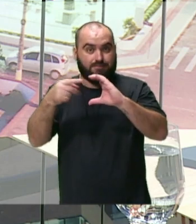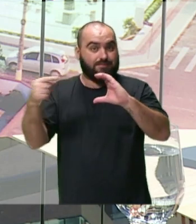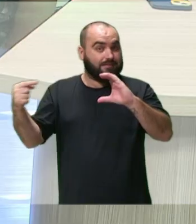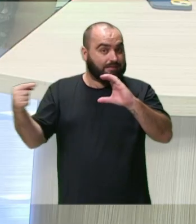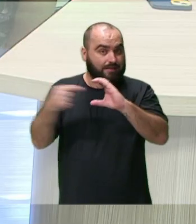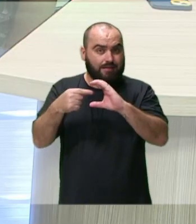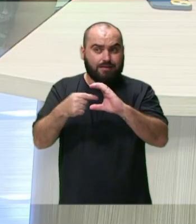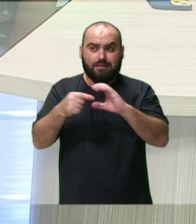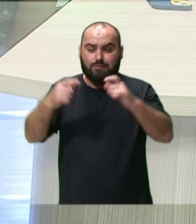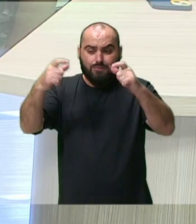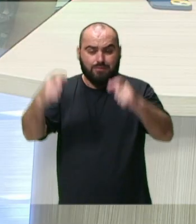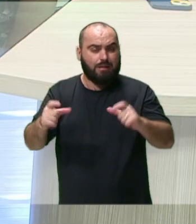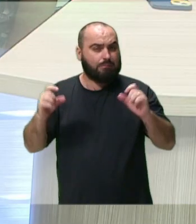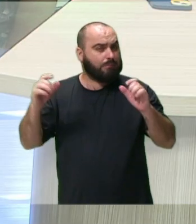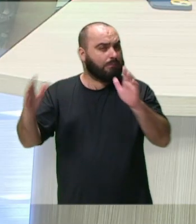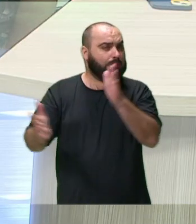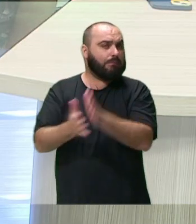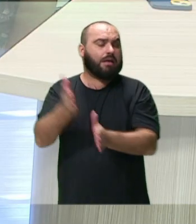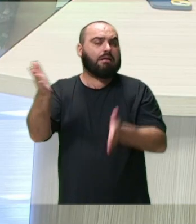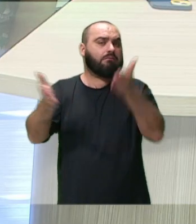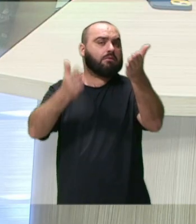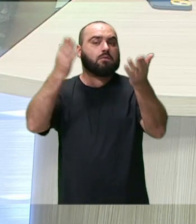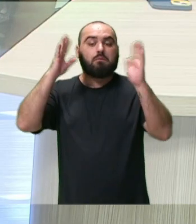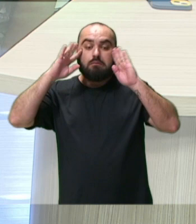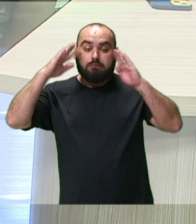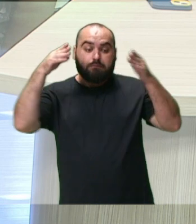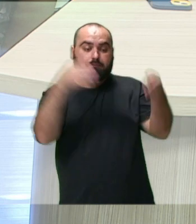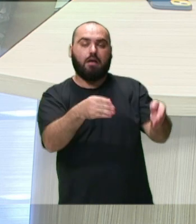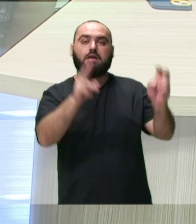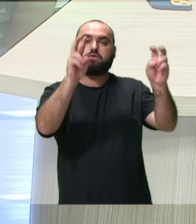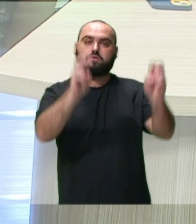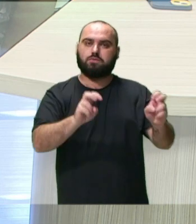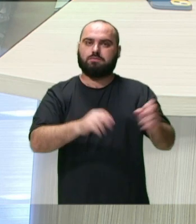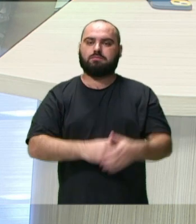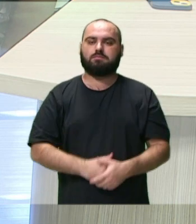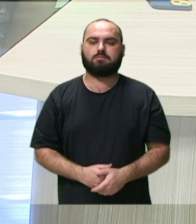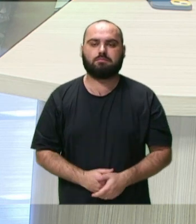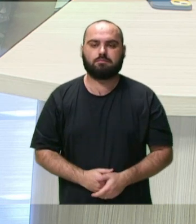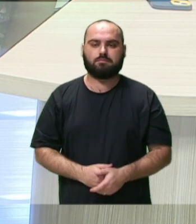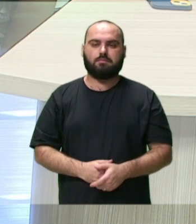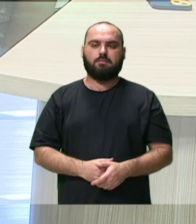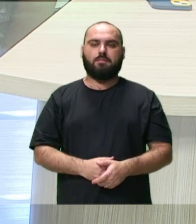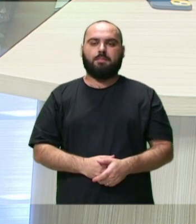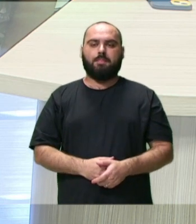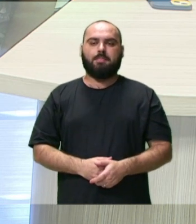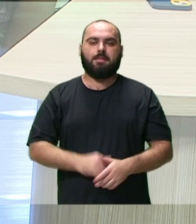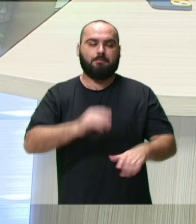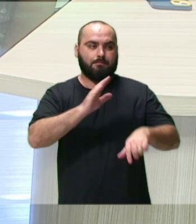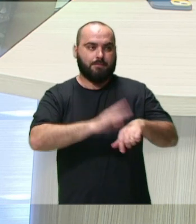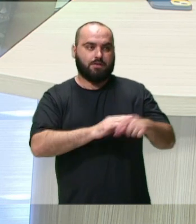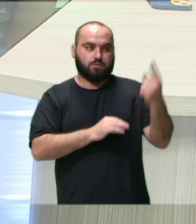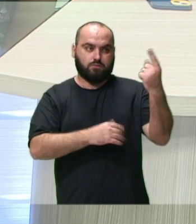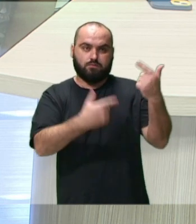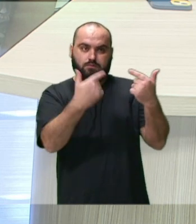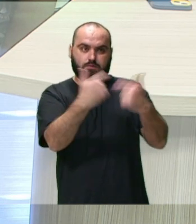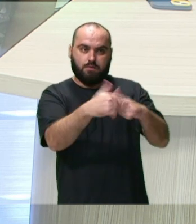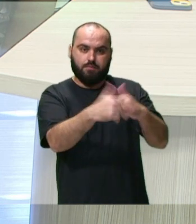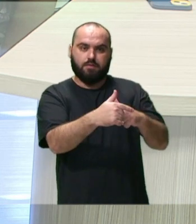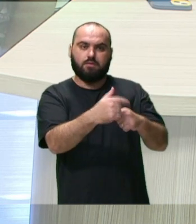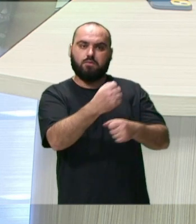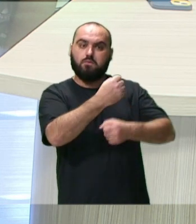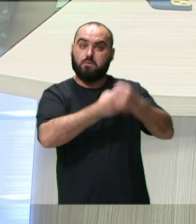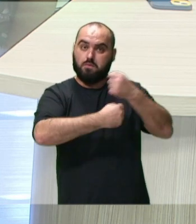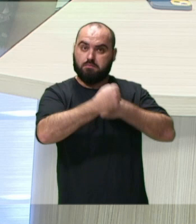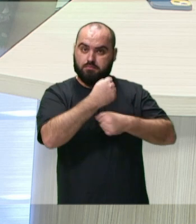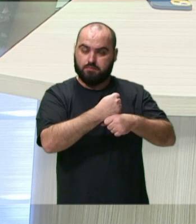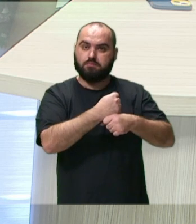espaço ótimo para que a gente foque sobre o assunto. Outra ação que a Procuradoria realizou com o público estudantil foi no ano